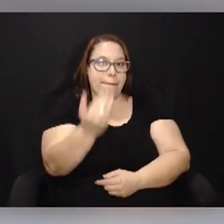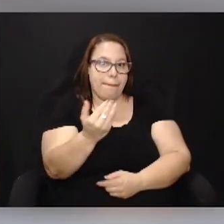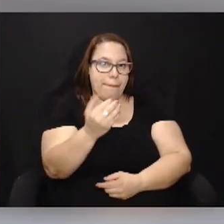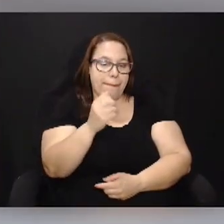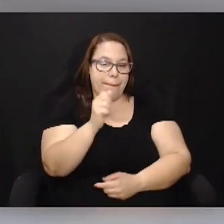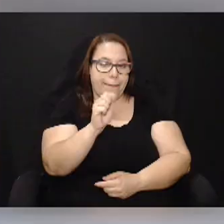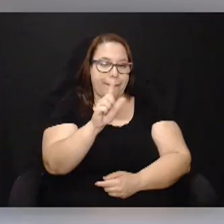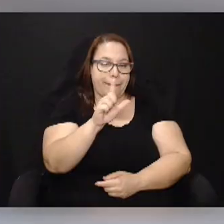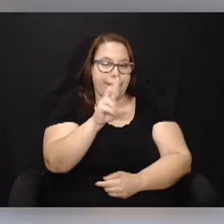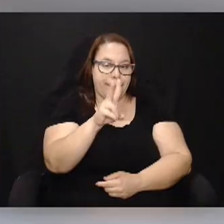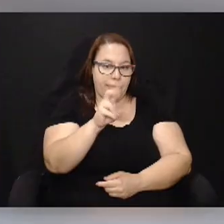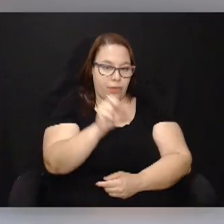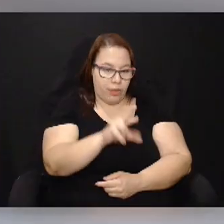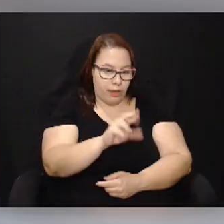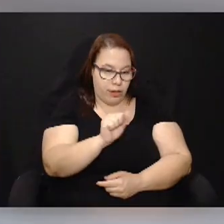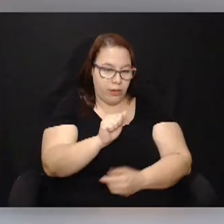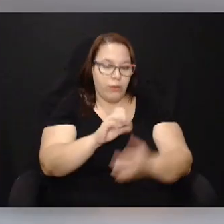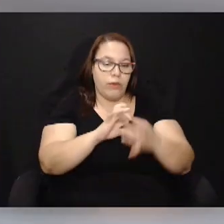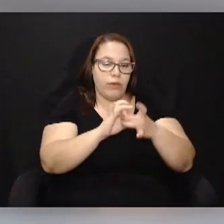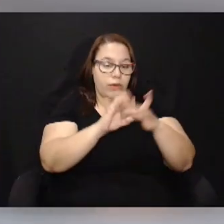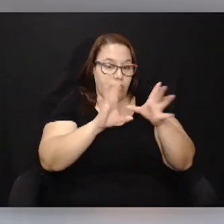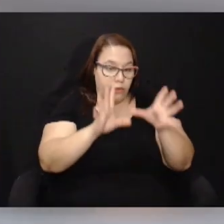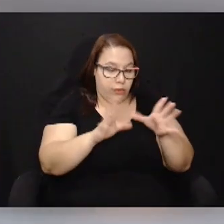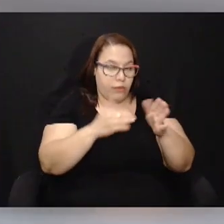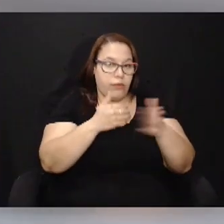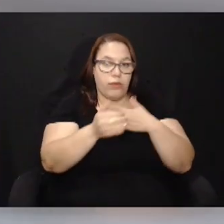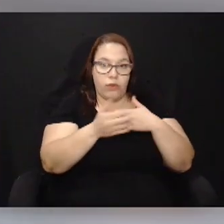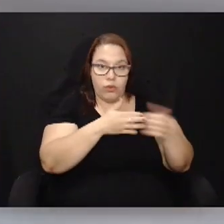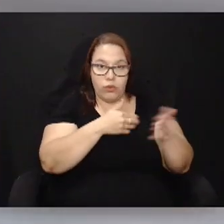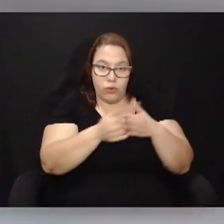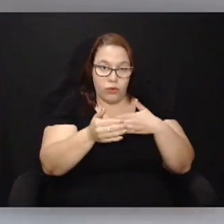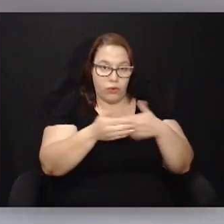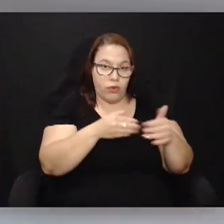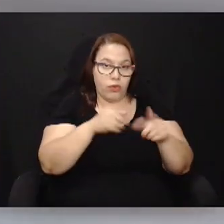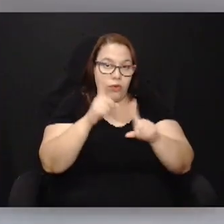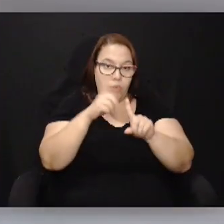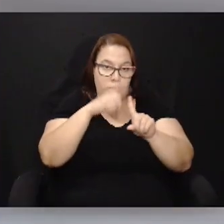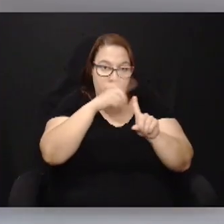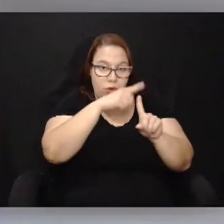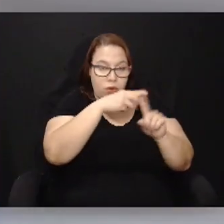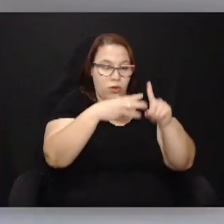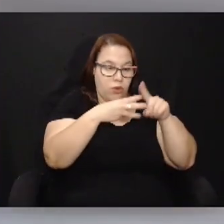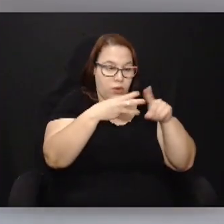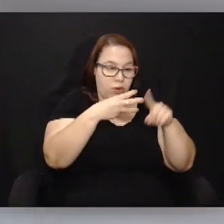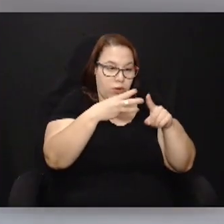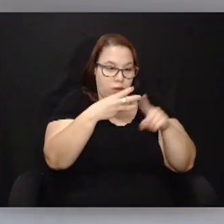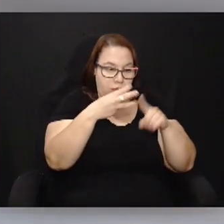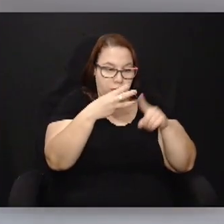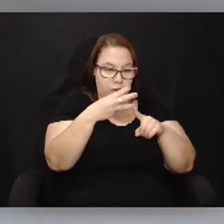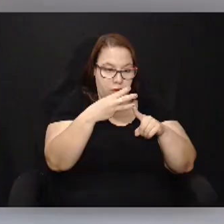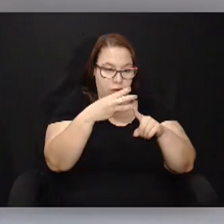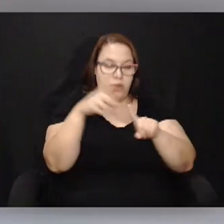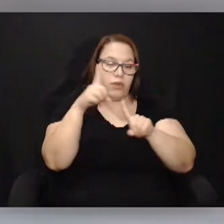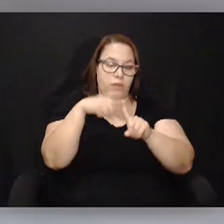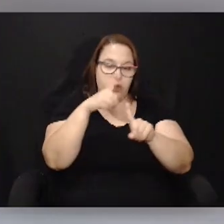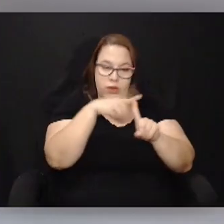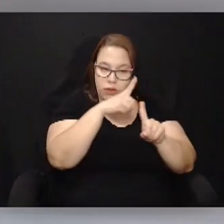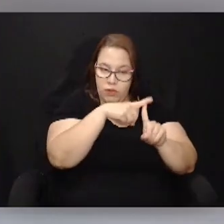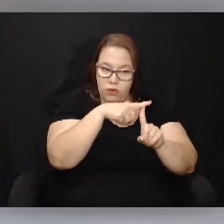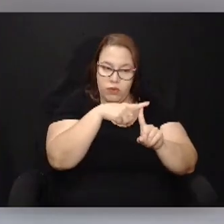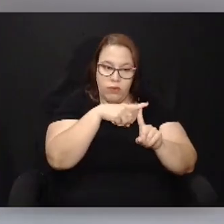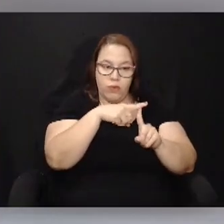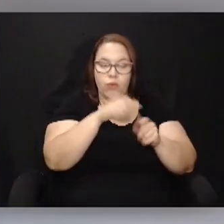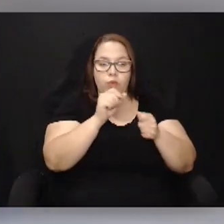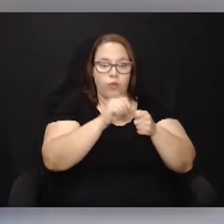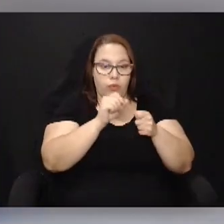que seja liberada qualquer que seja dessas 3 modalidades, né, de realização de